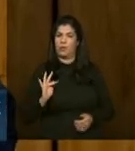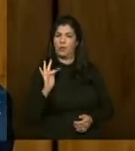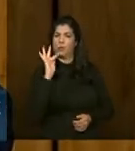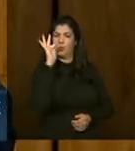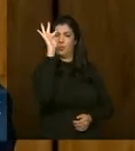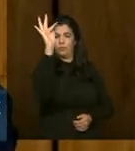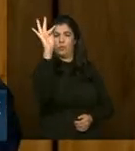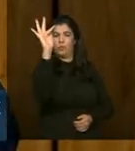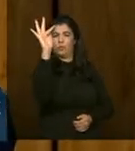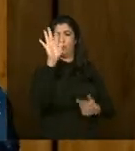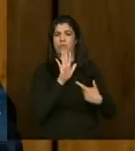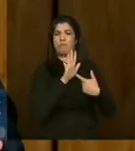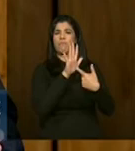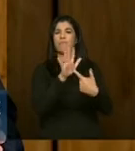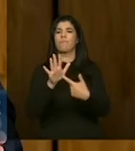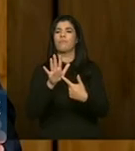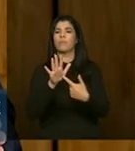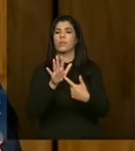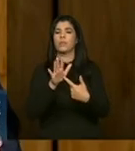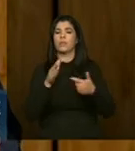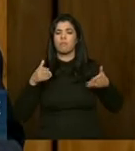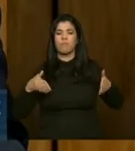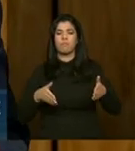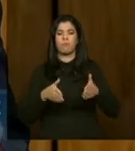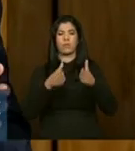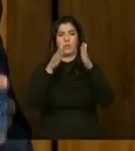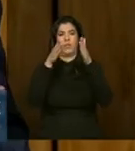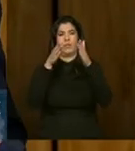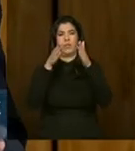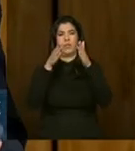um caminho diferente daquele que nós temos trilhado